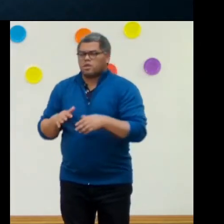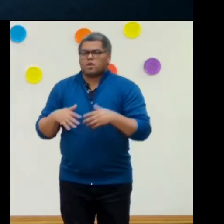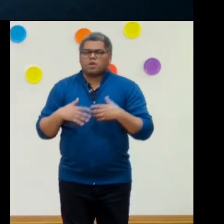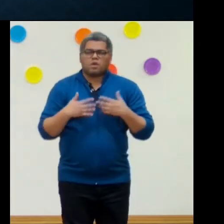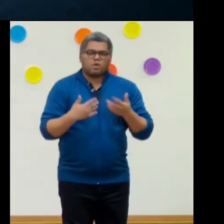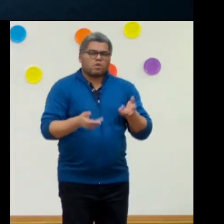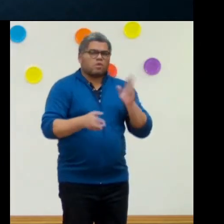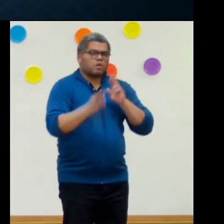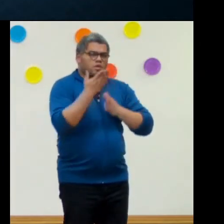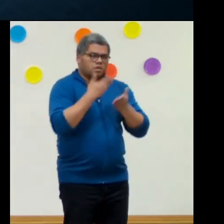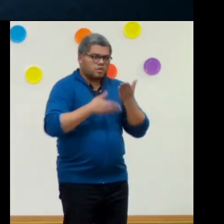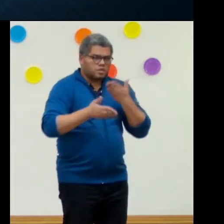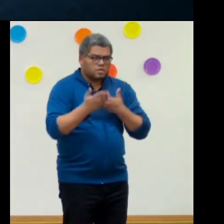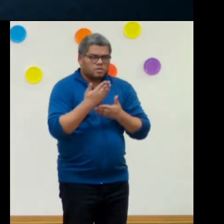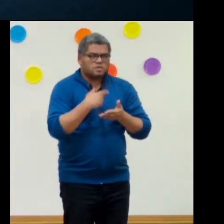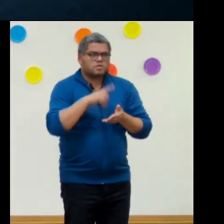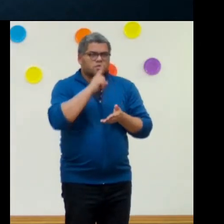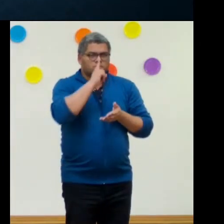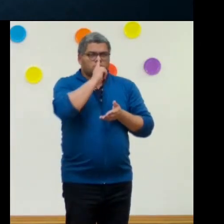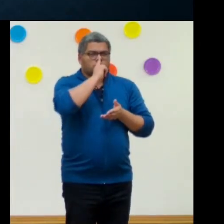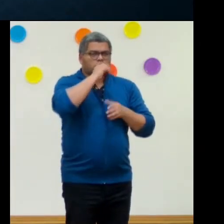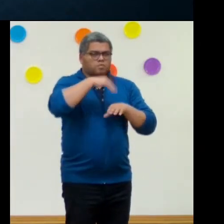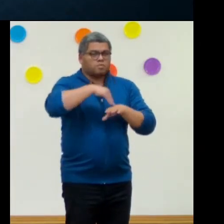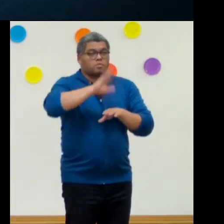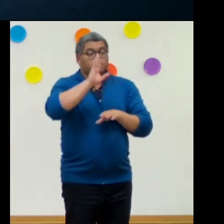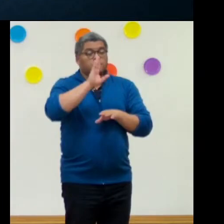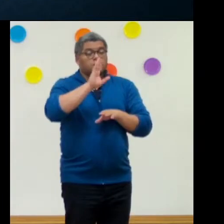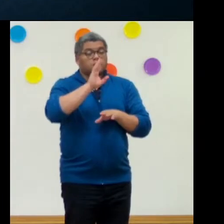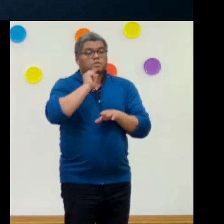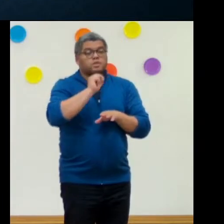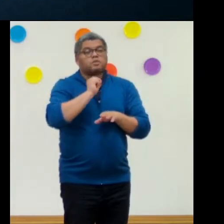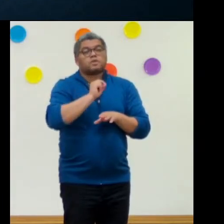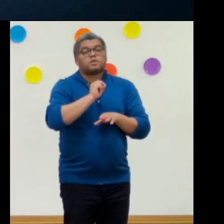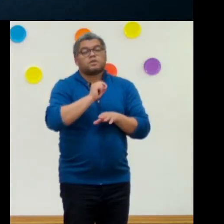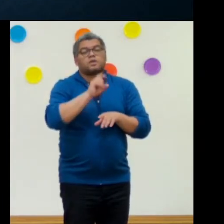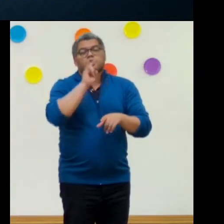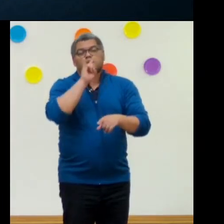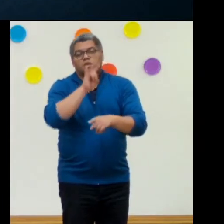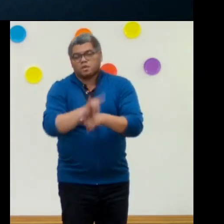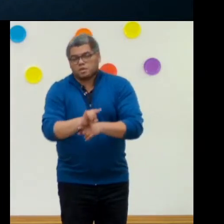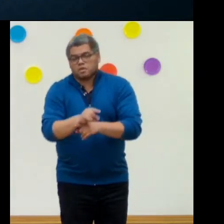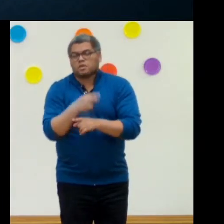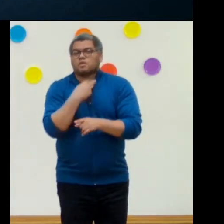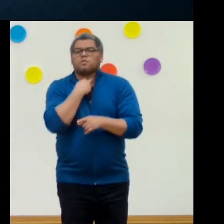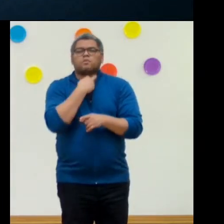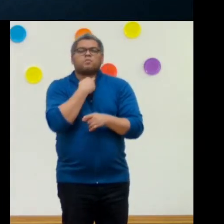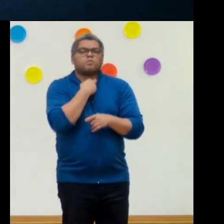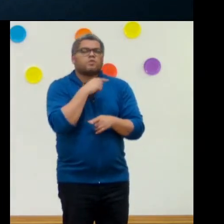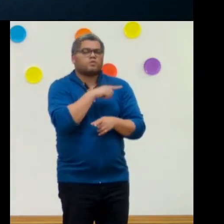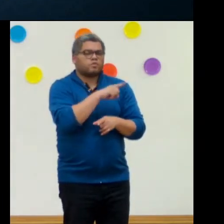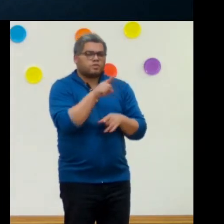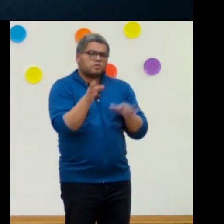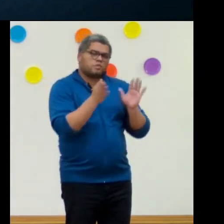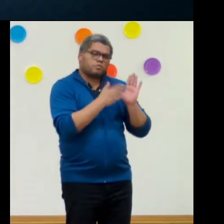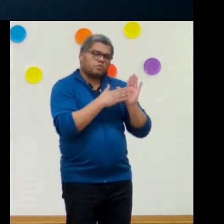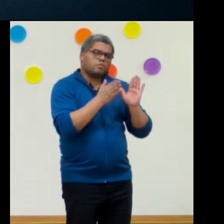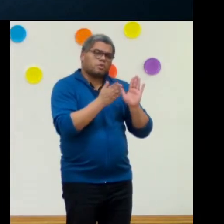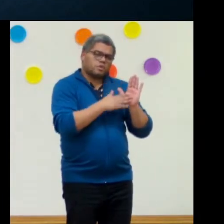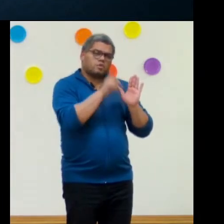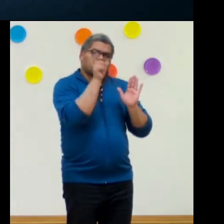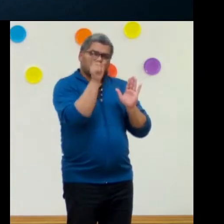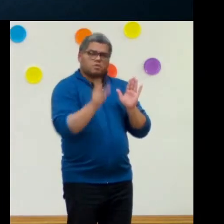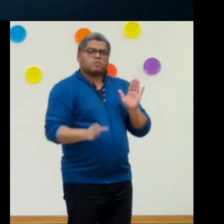do próximo? É o casamento. Não adultere. Não seja infiel. Você prometeu algo para o seu